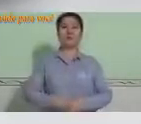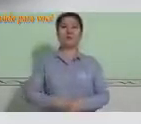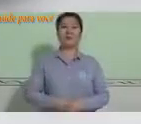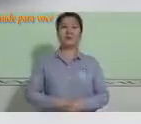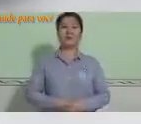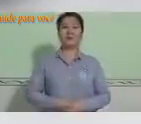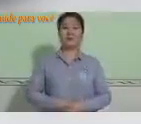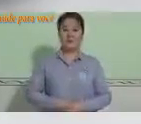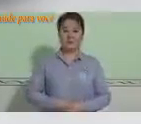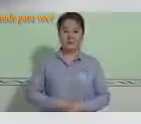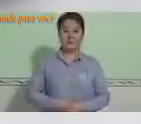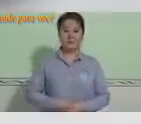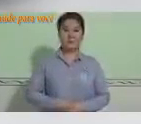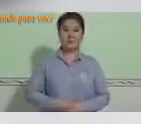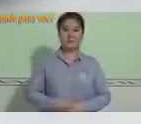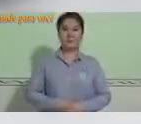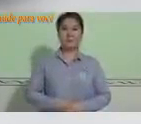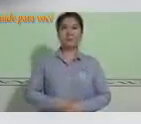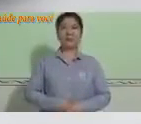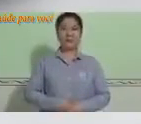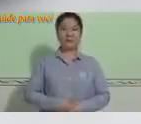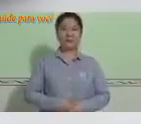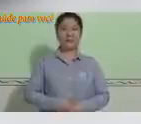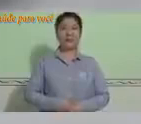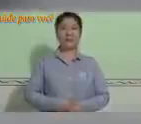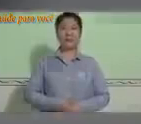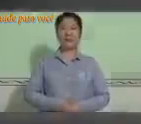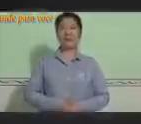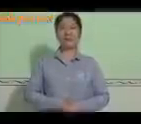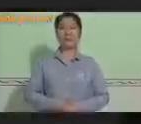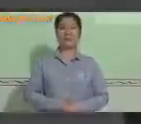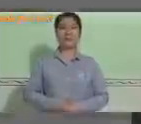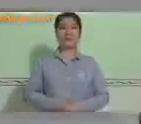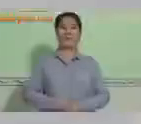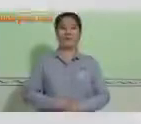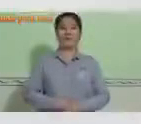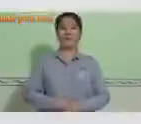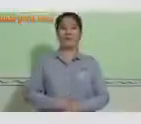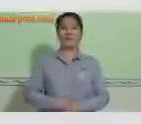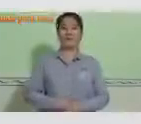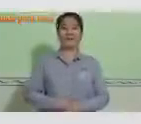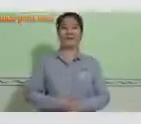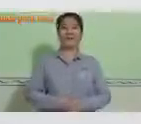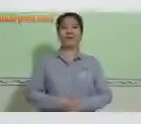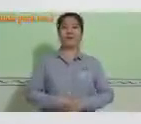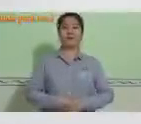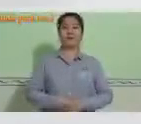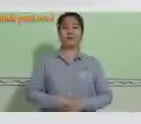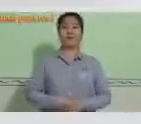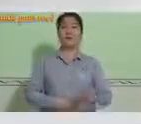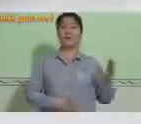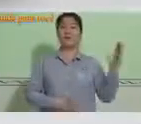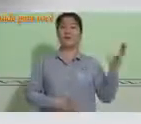fixar atividades que diminuam a quantidade de piscadas, ou por exemplo, usar o computador ou o celular